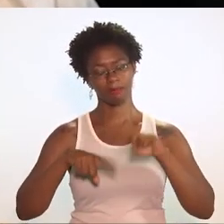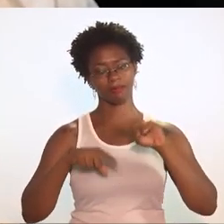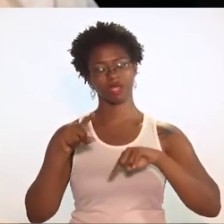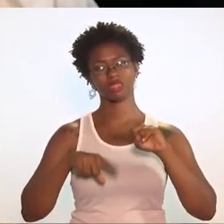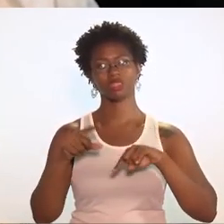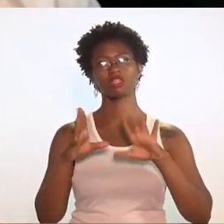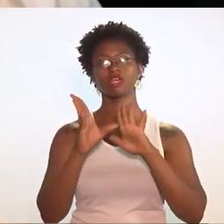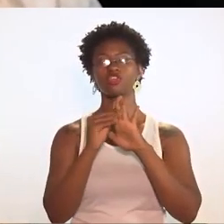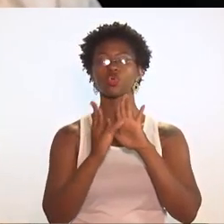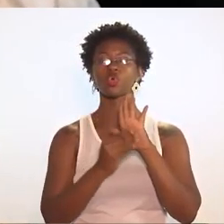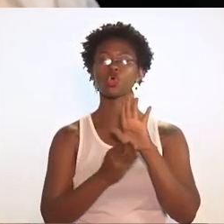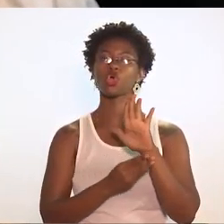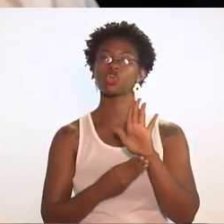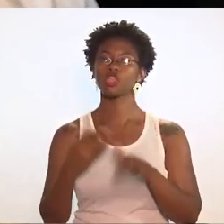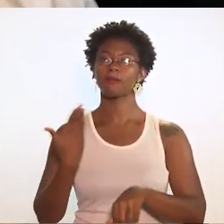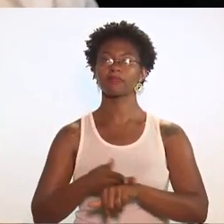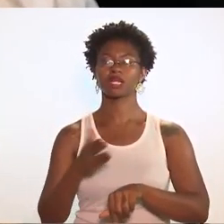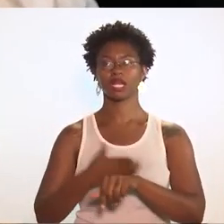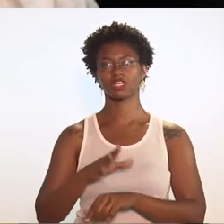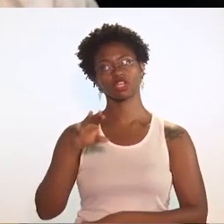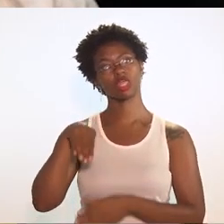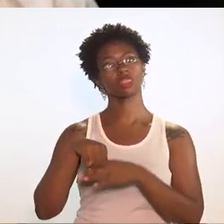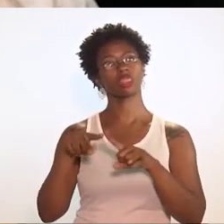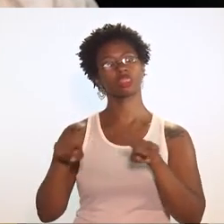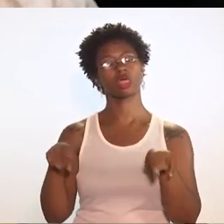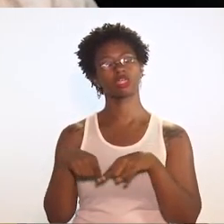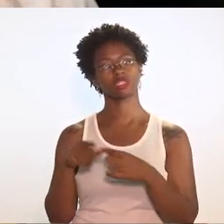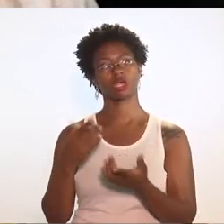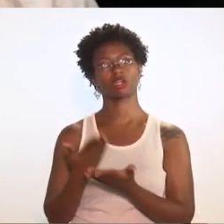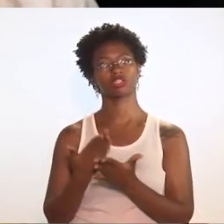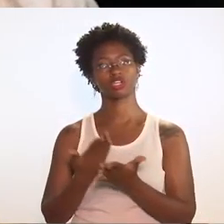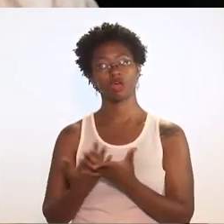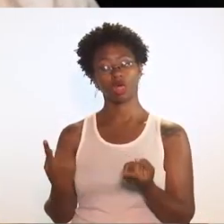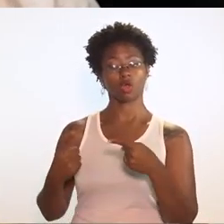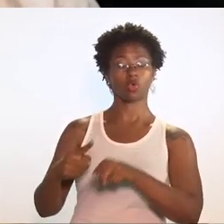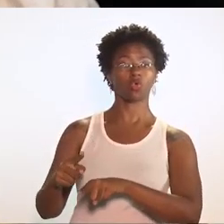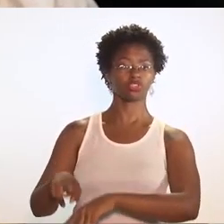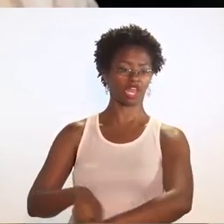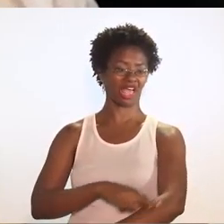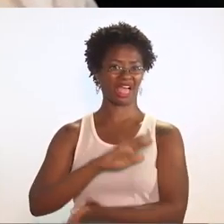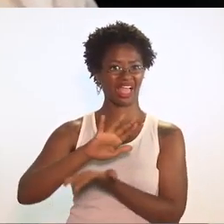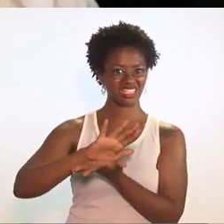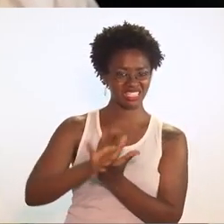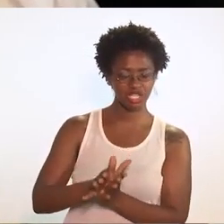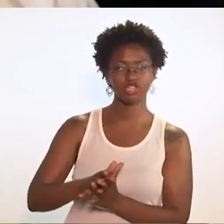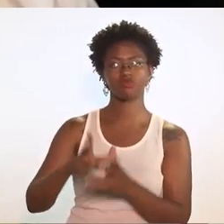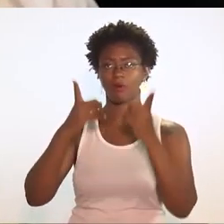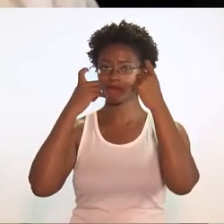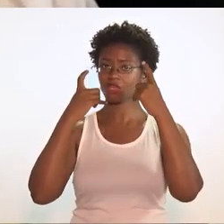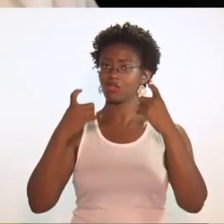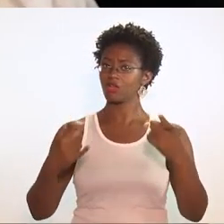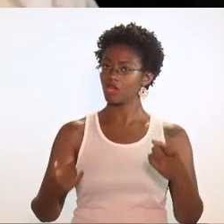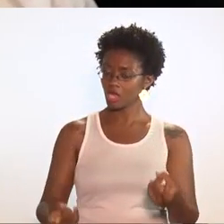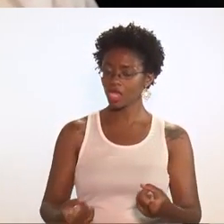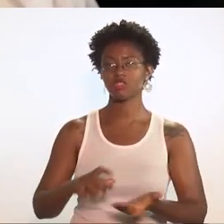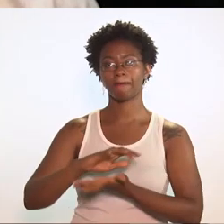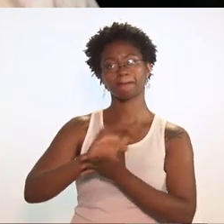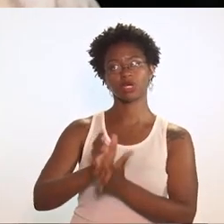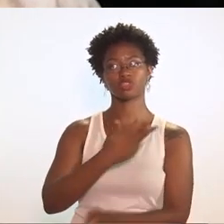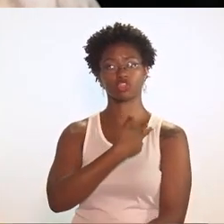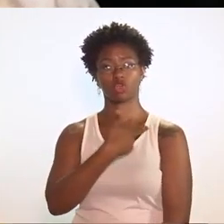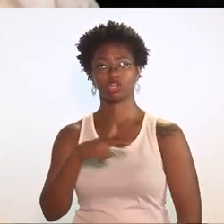é buscar essa identidade que o professor no nosso estado e de todo o Brasil, porque está disponível no